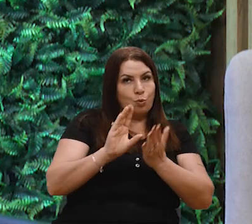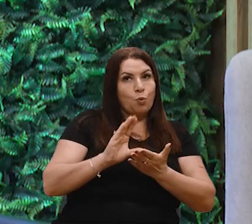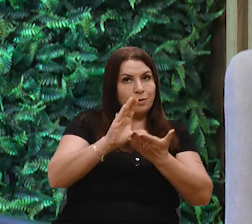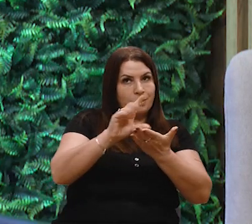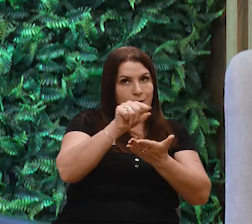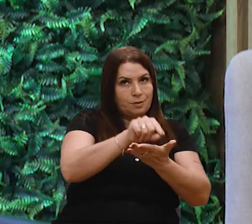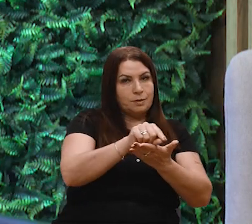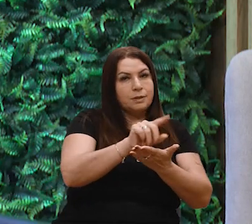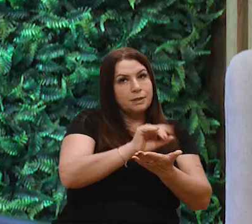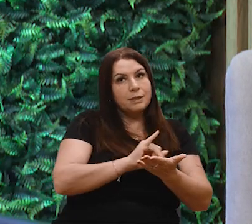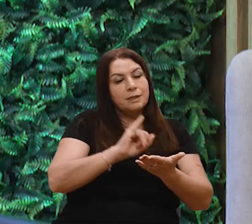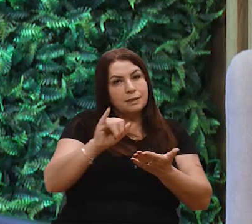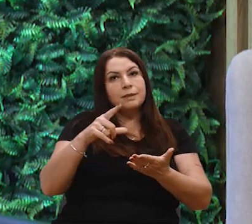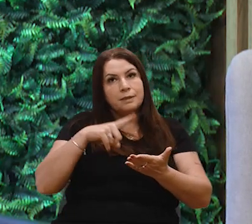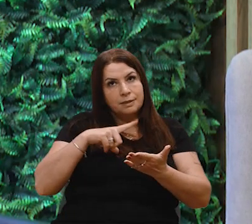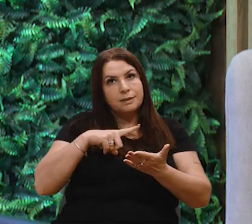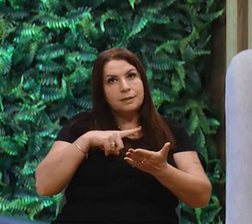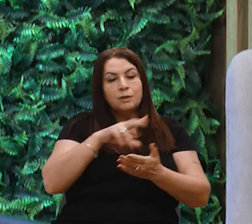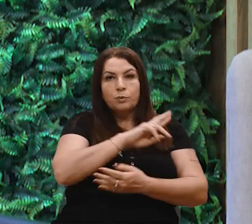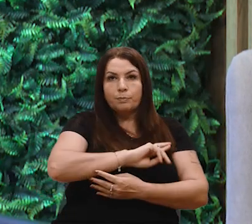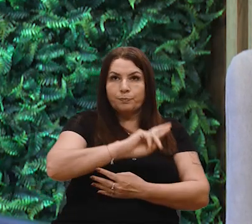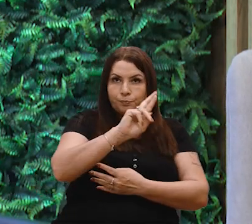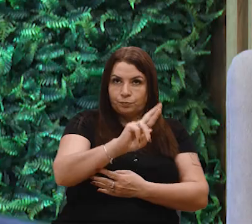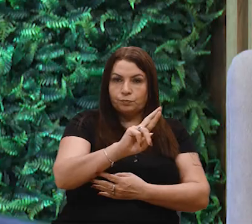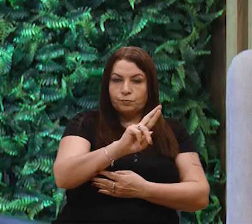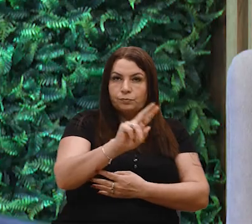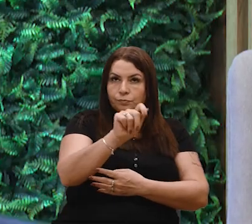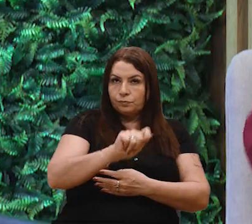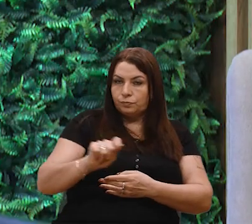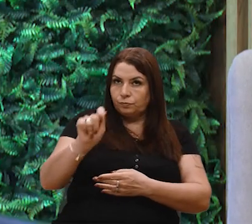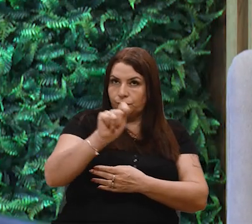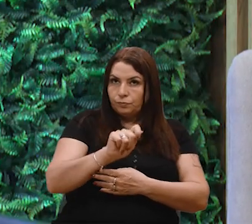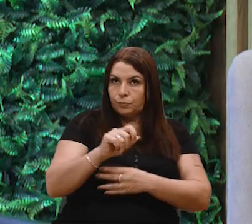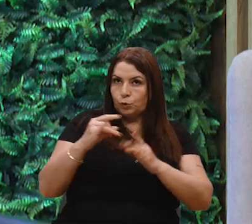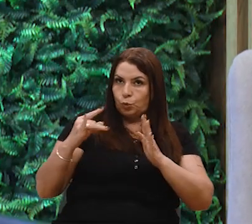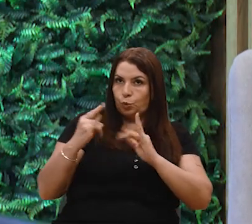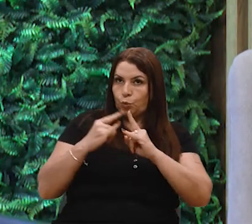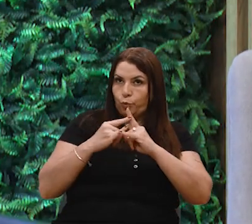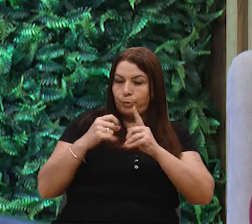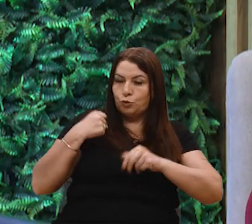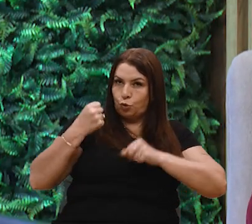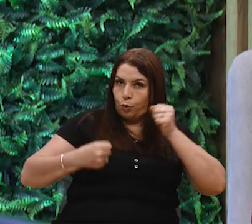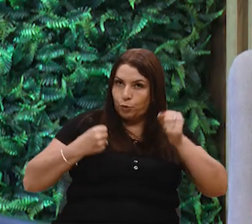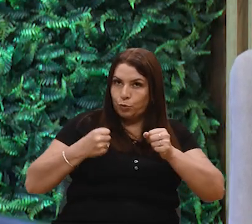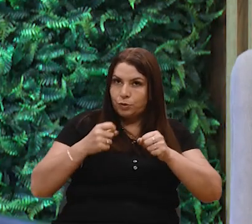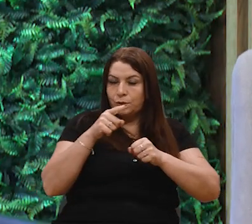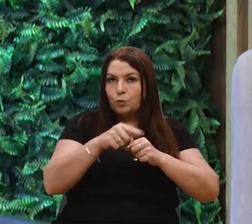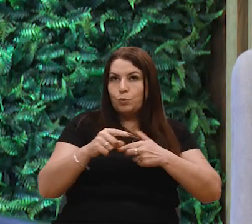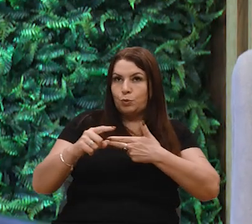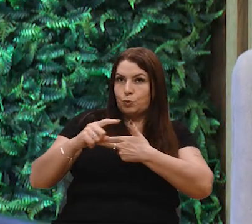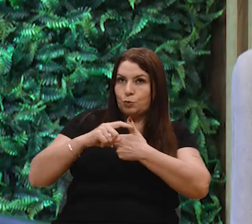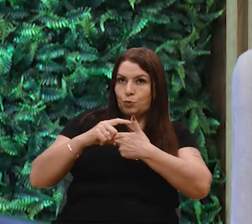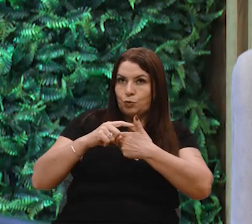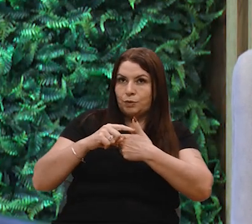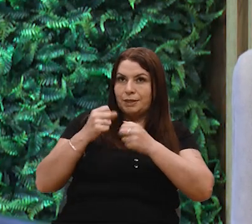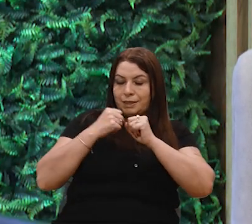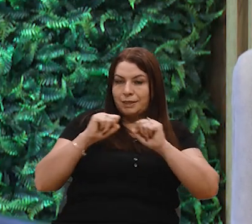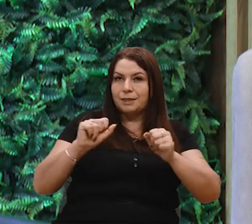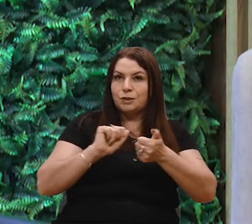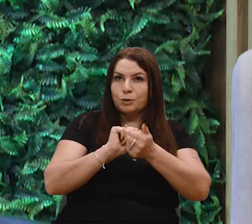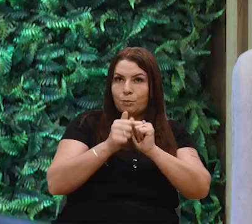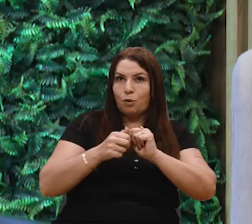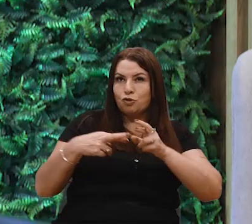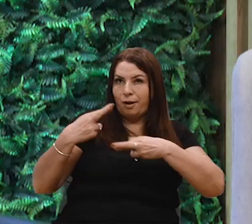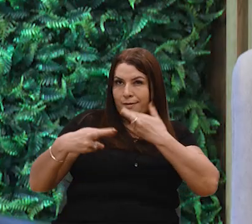do próprio conselho, indicando que tenha um representante da associação, né? Que é o Clube de Corredores, e também um do executivo, que no caso